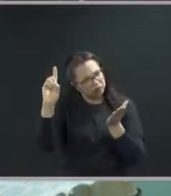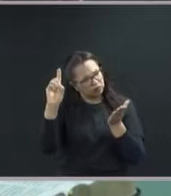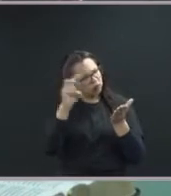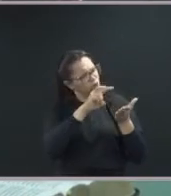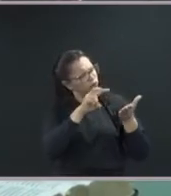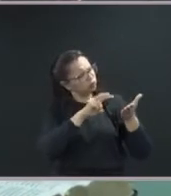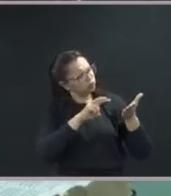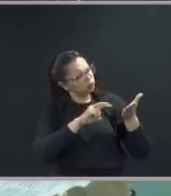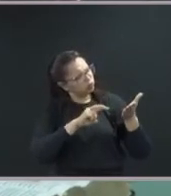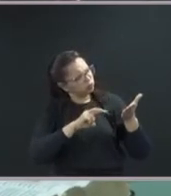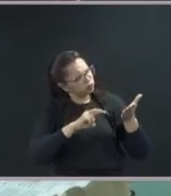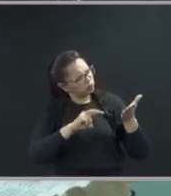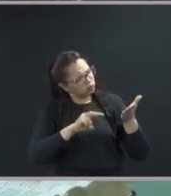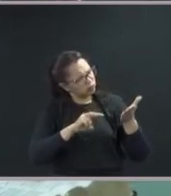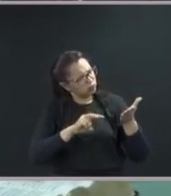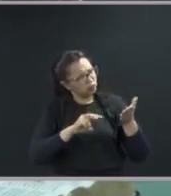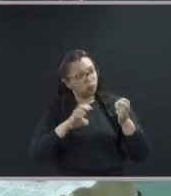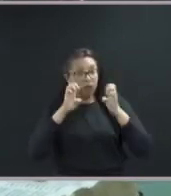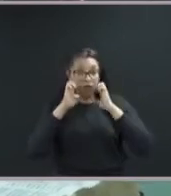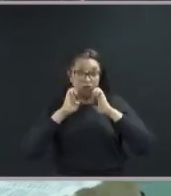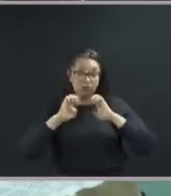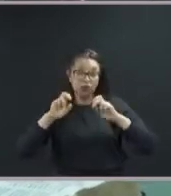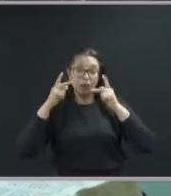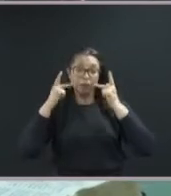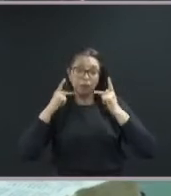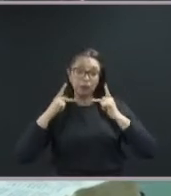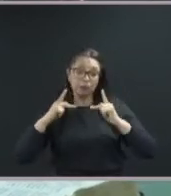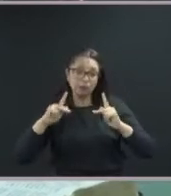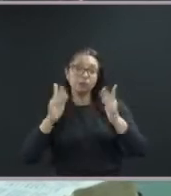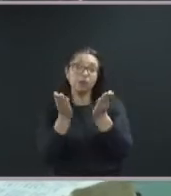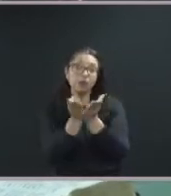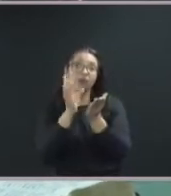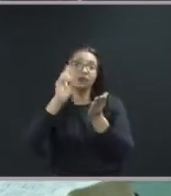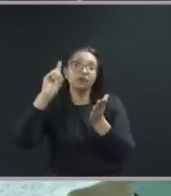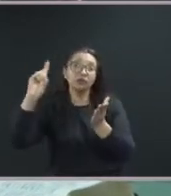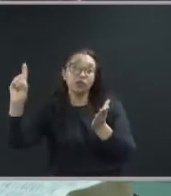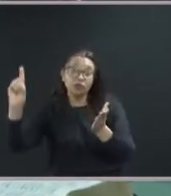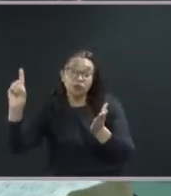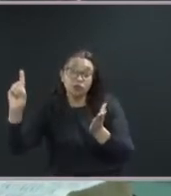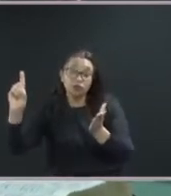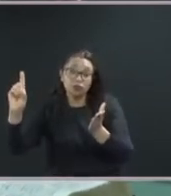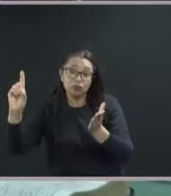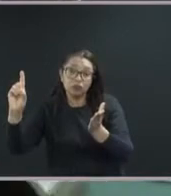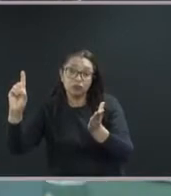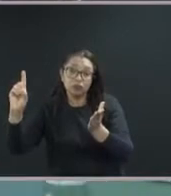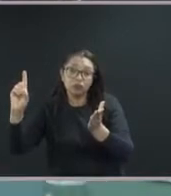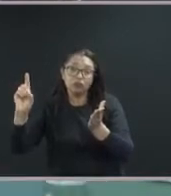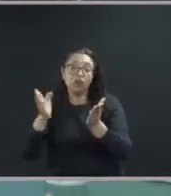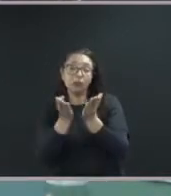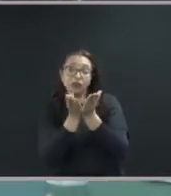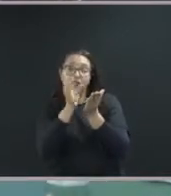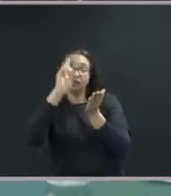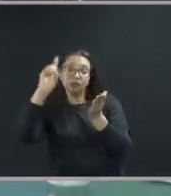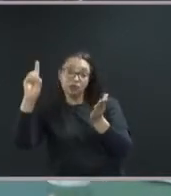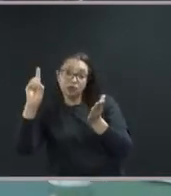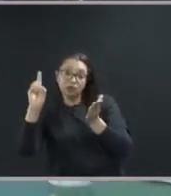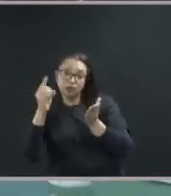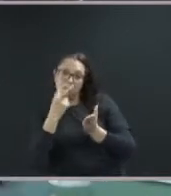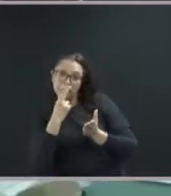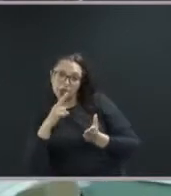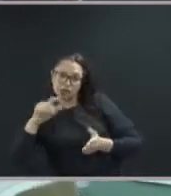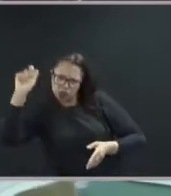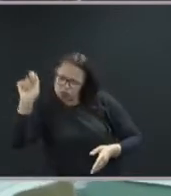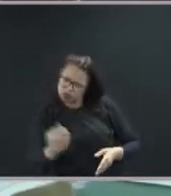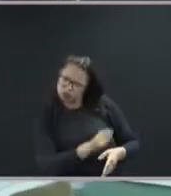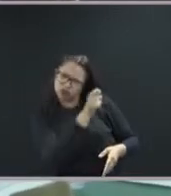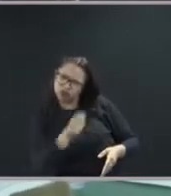irmão, canivetinho não funciona. No mundo espiritual, você tem que usar a espada do Espírito, que é a palavra. É a